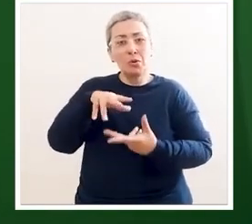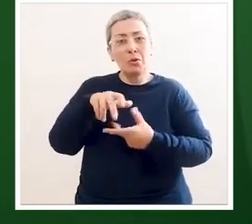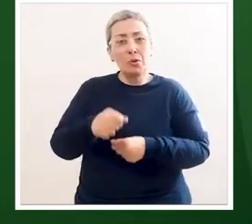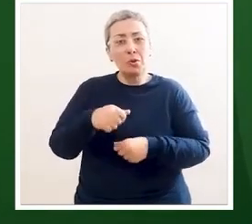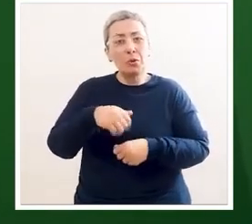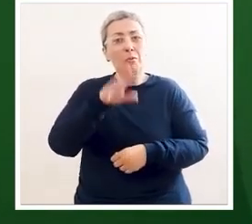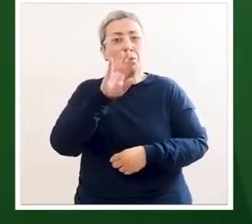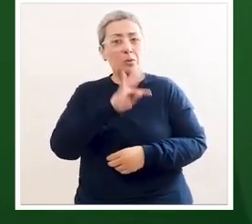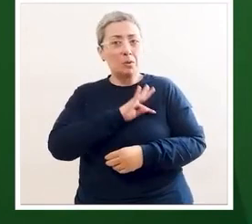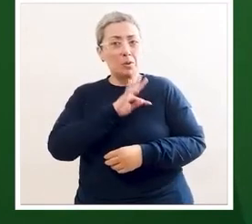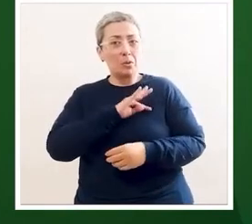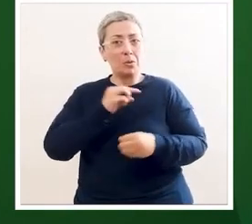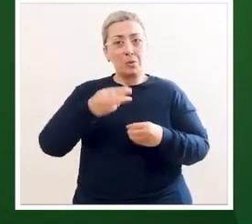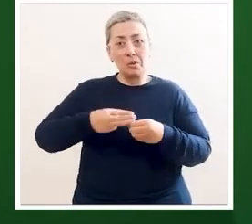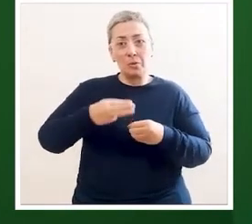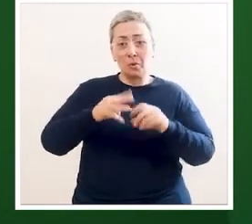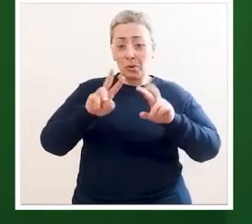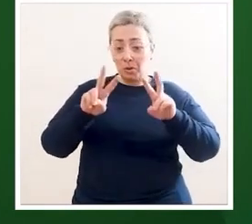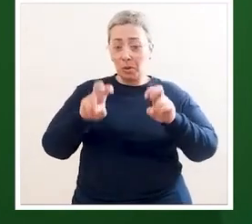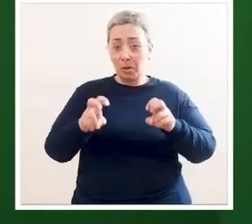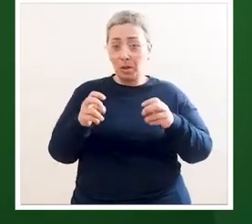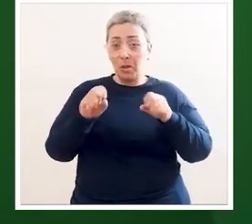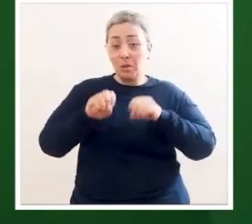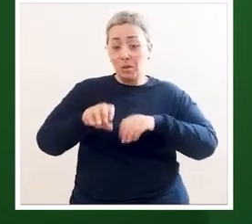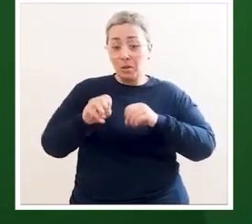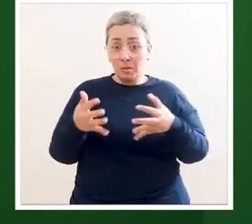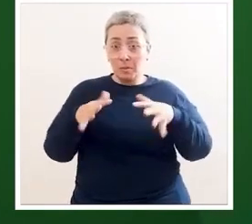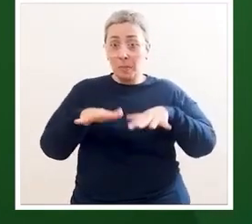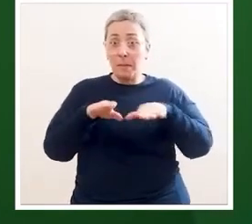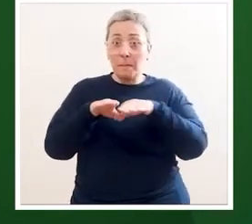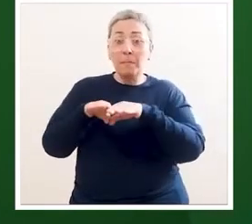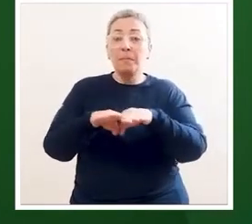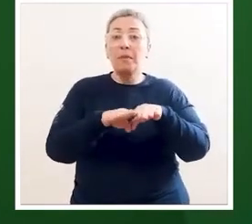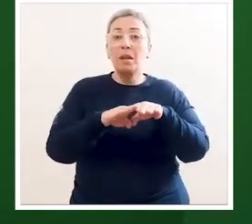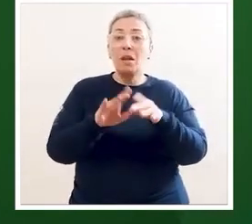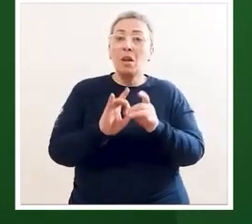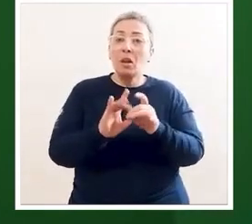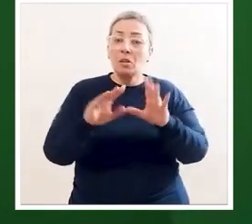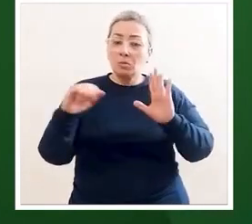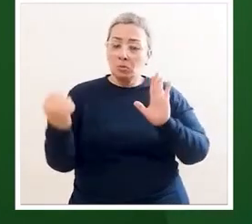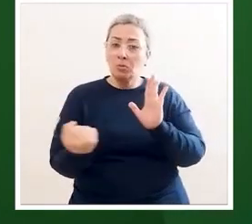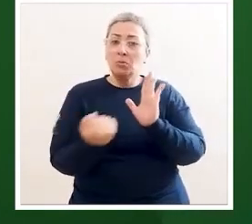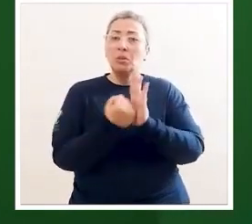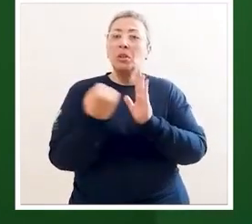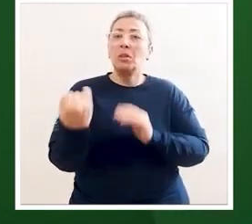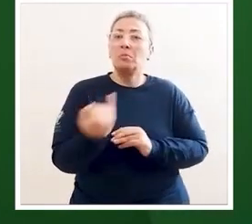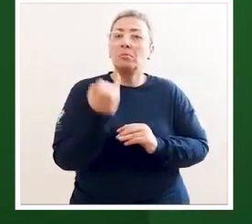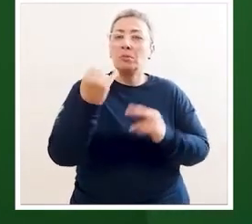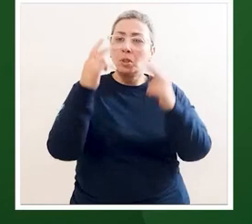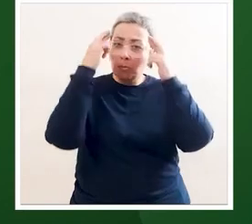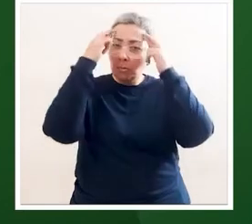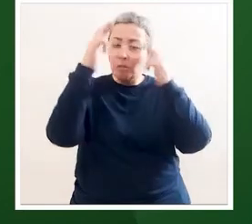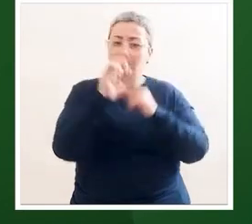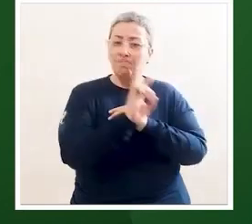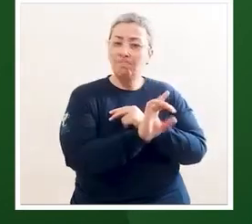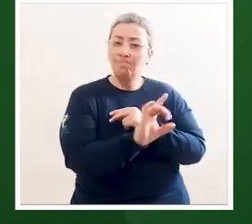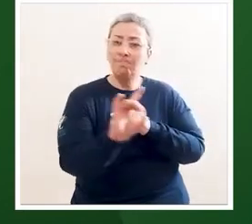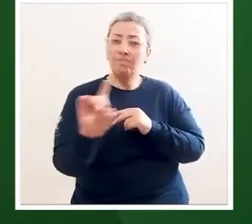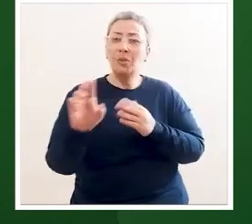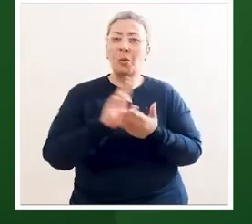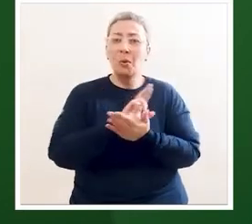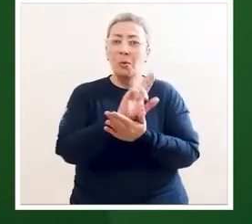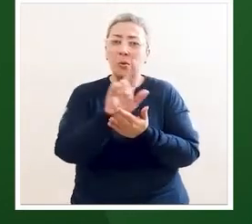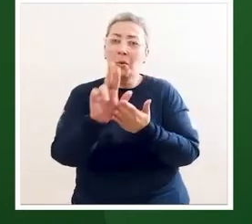os municípios do Alto Tietê cujo tema educação inclusive permitiu validar a importância do respeito à